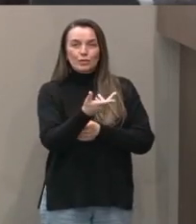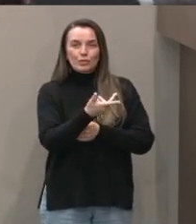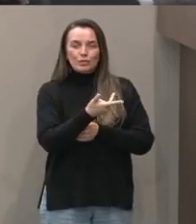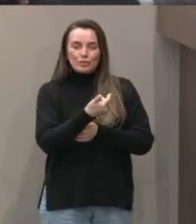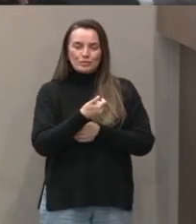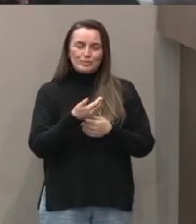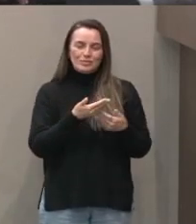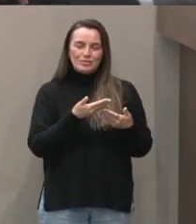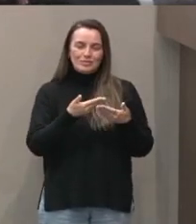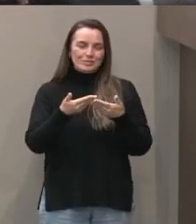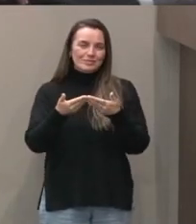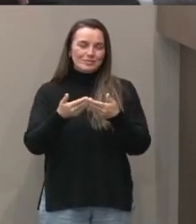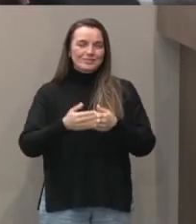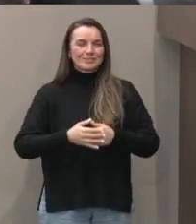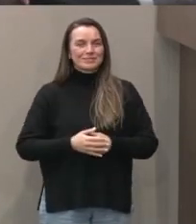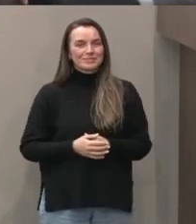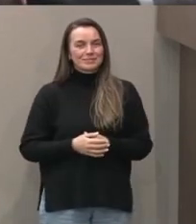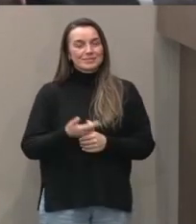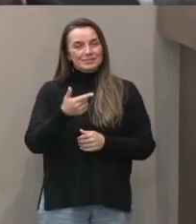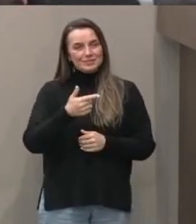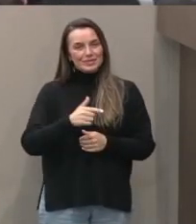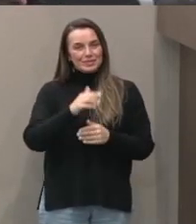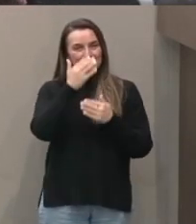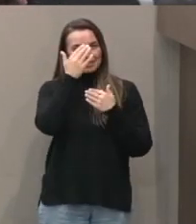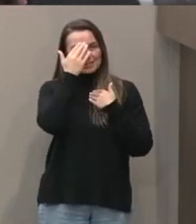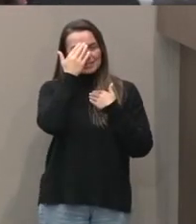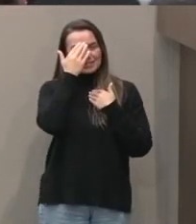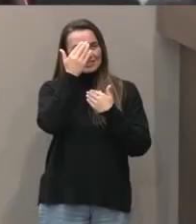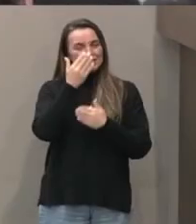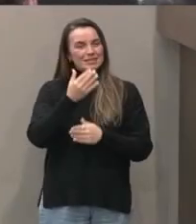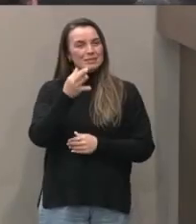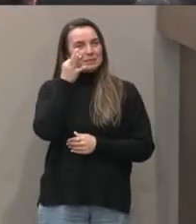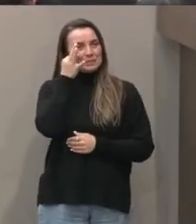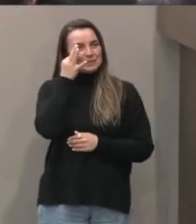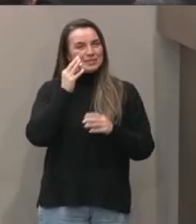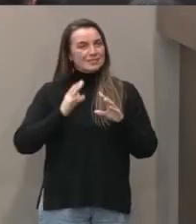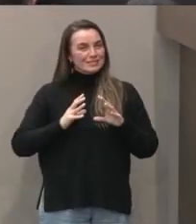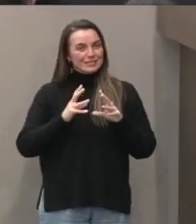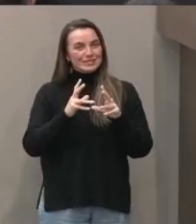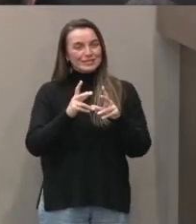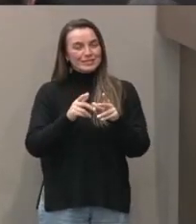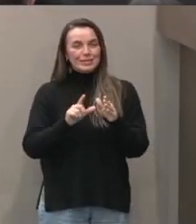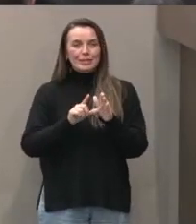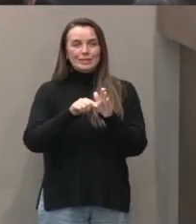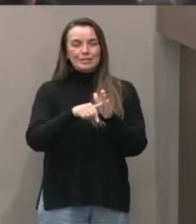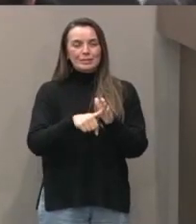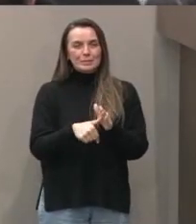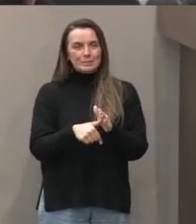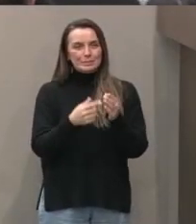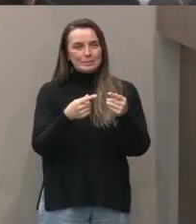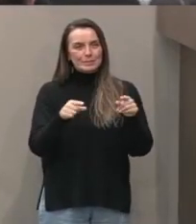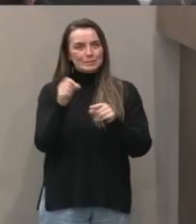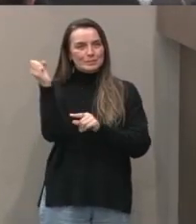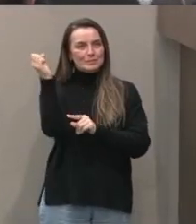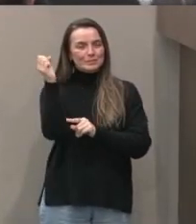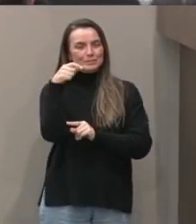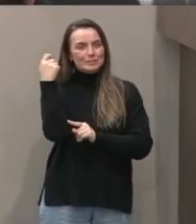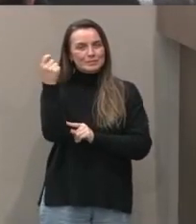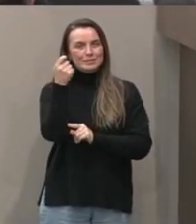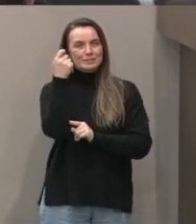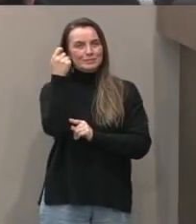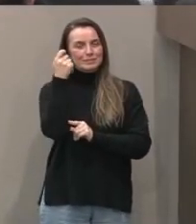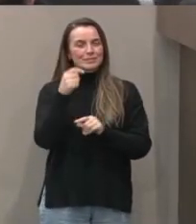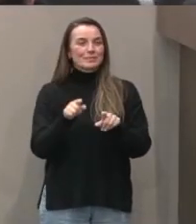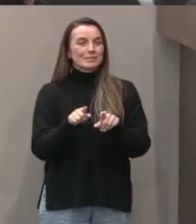gentilmente convidados. Mais uma vez, agradecemos a presença de todos e, após a execução do hino rio-grandense e